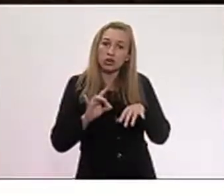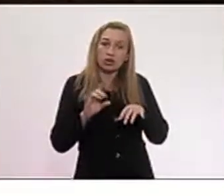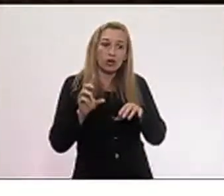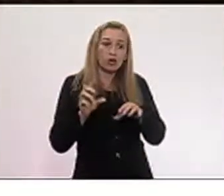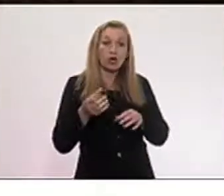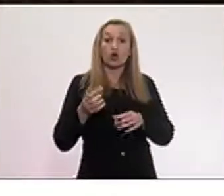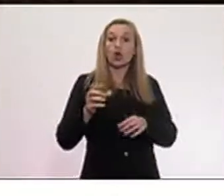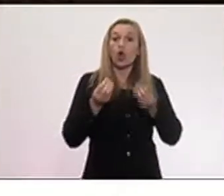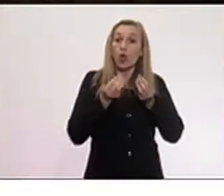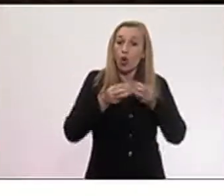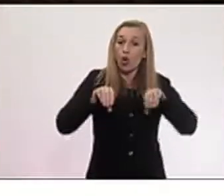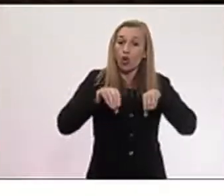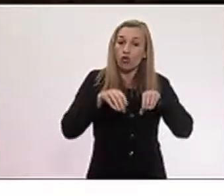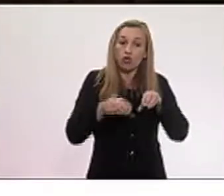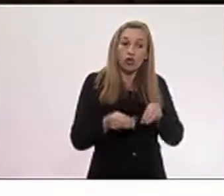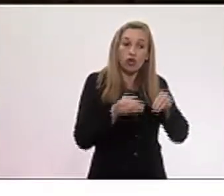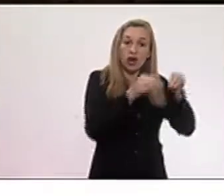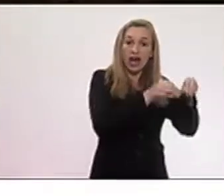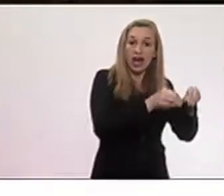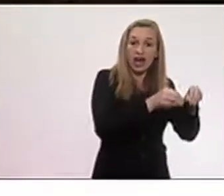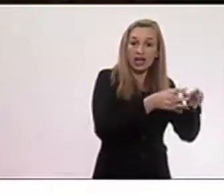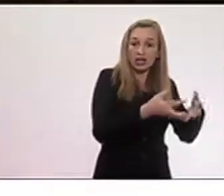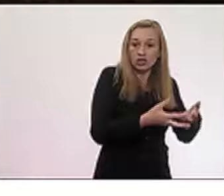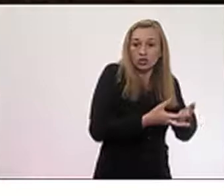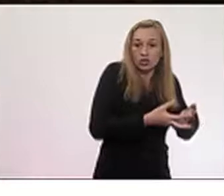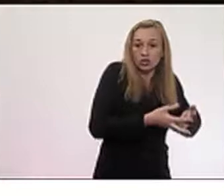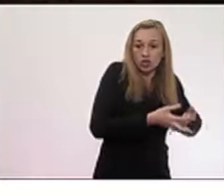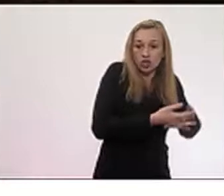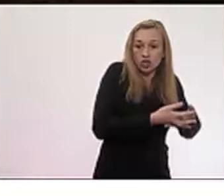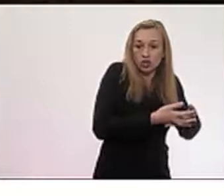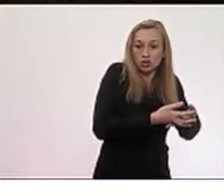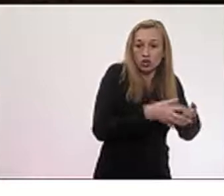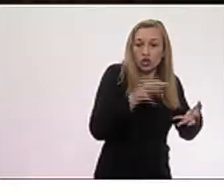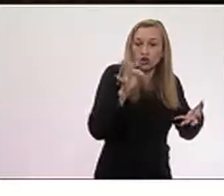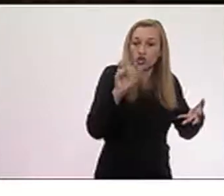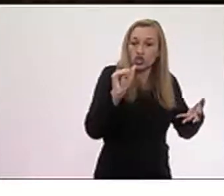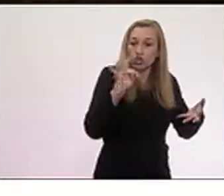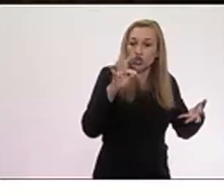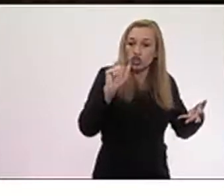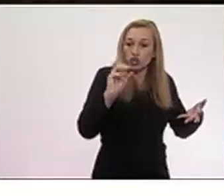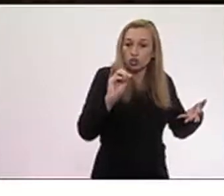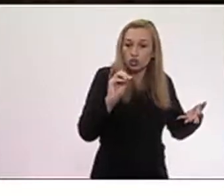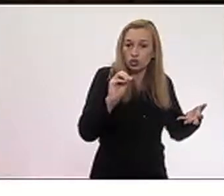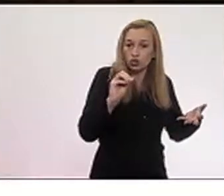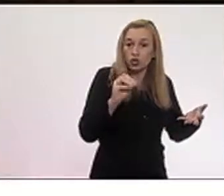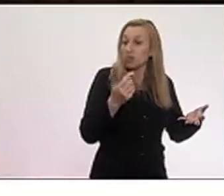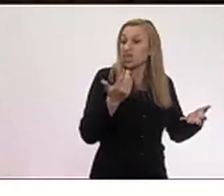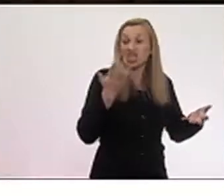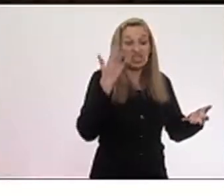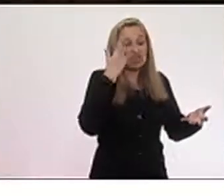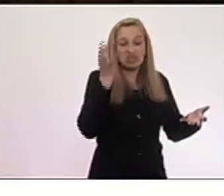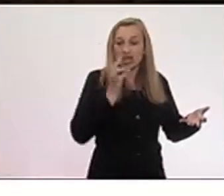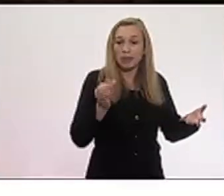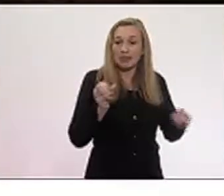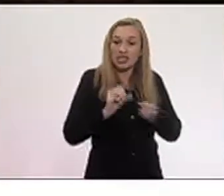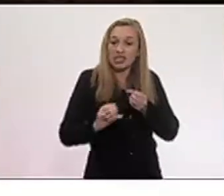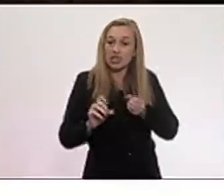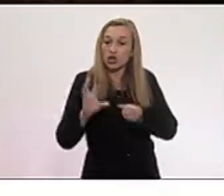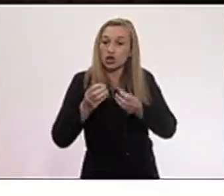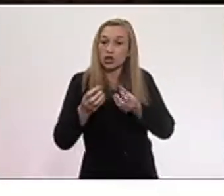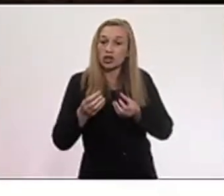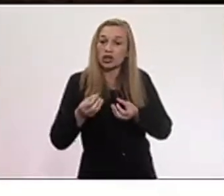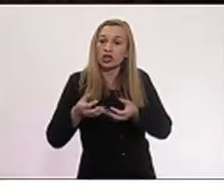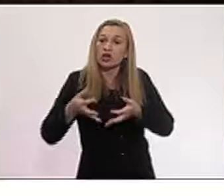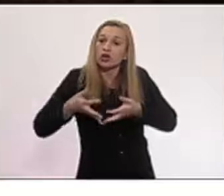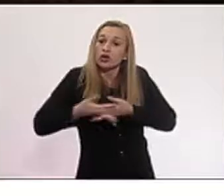tico-tico, porque ele não faz ninho, e depois vai... Não é anu, não? Anu? Não, não é anu, não,